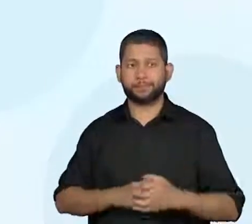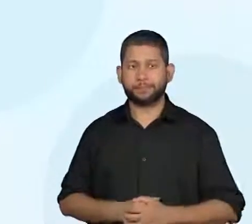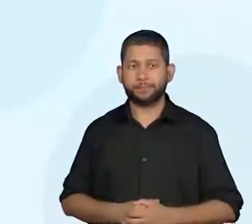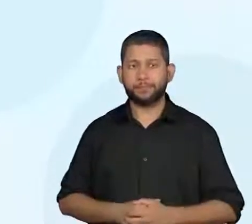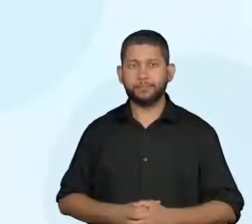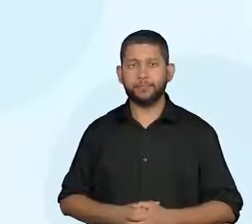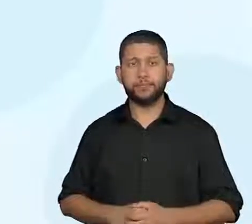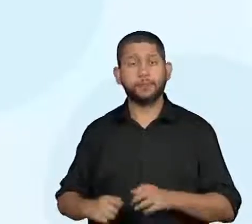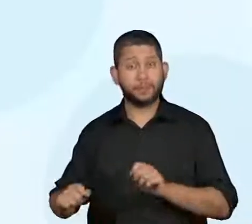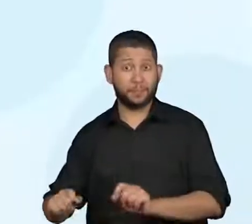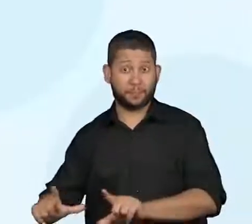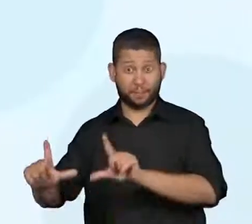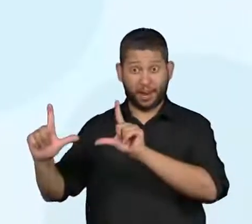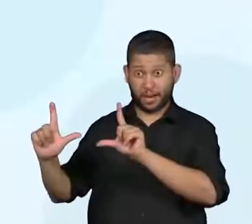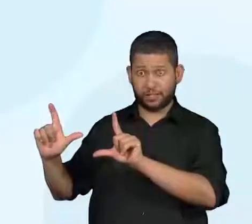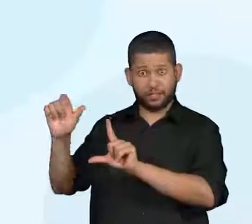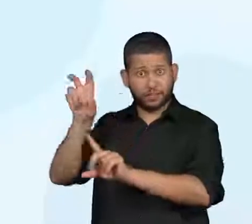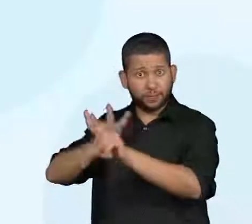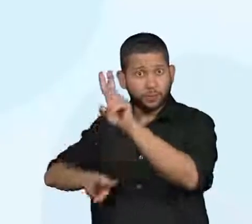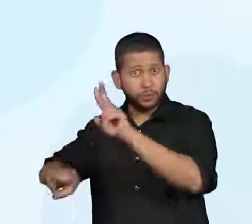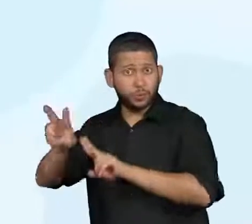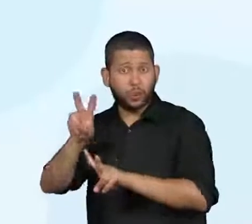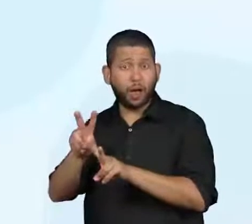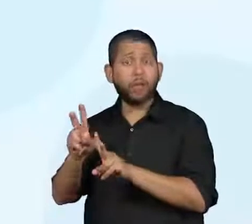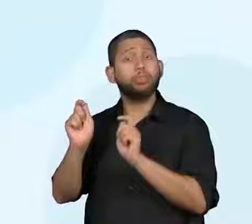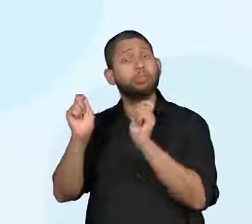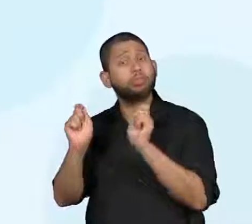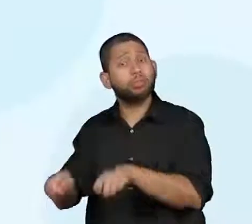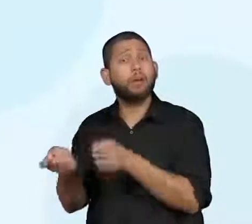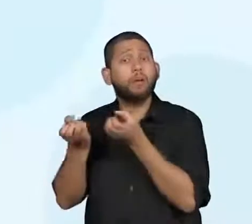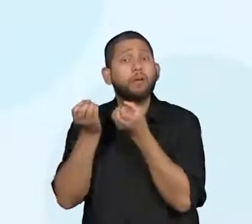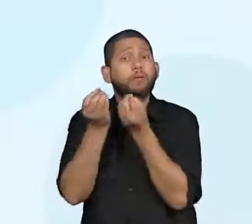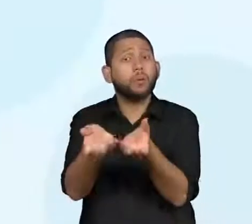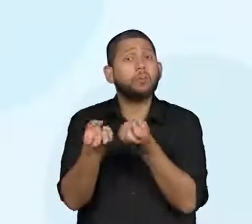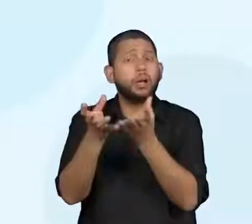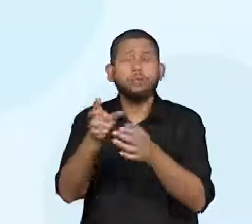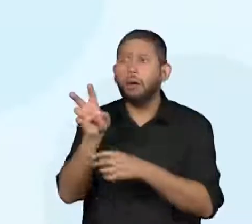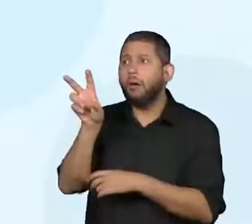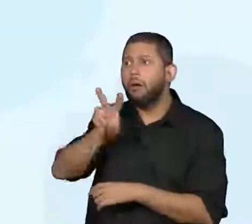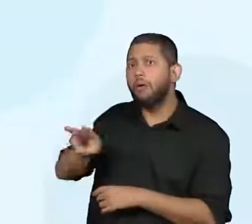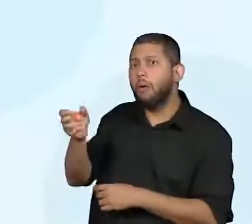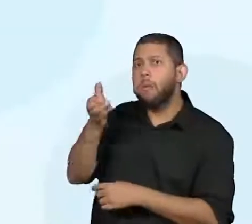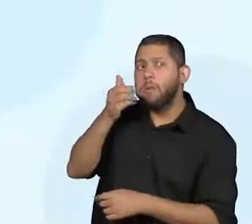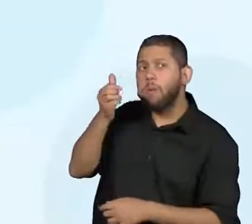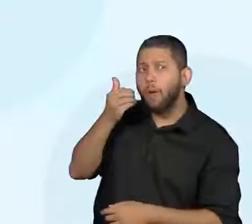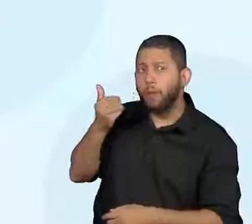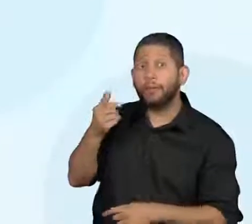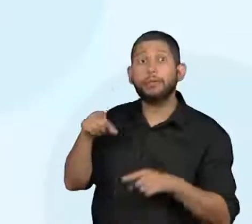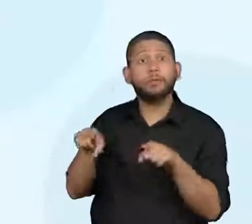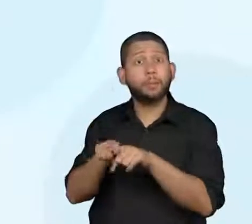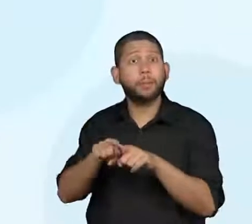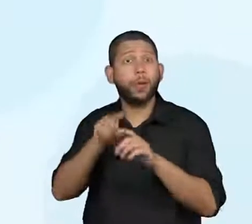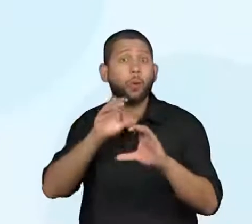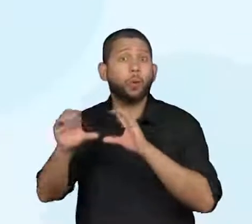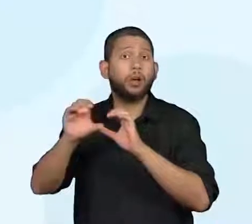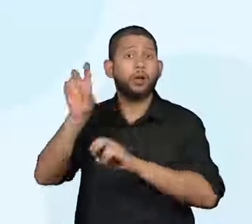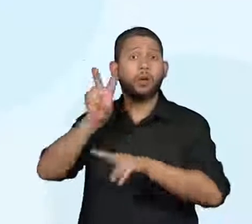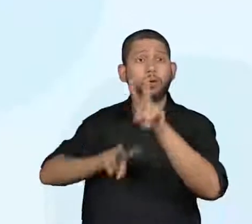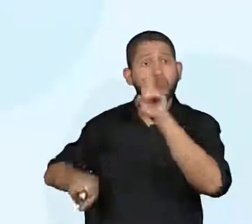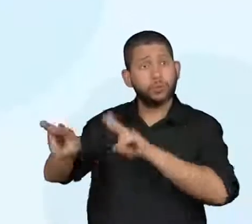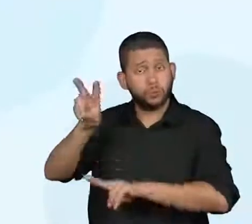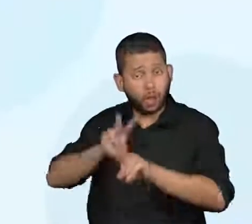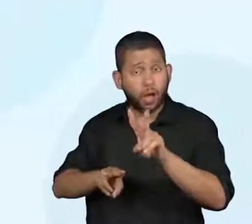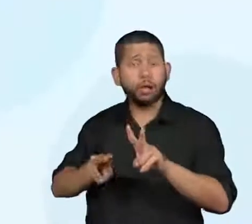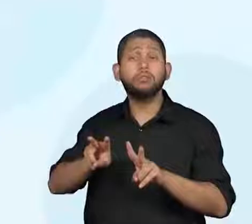Terceira, uma imagem que pode transmitir uma informação e uma forma de comunicação por imagem